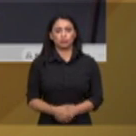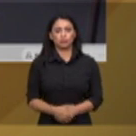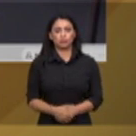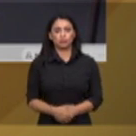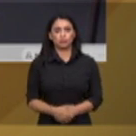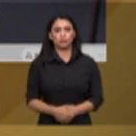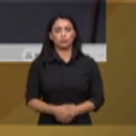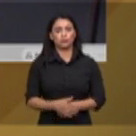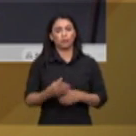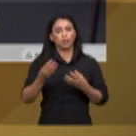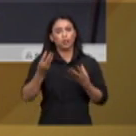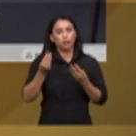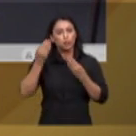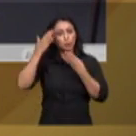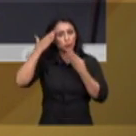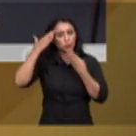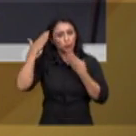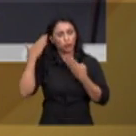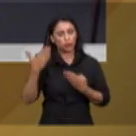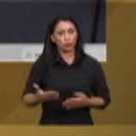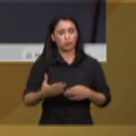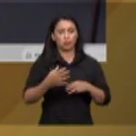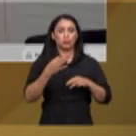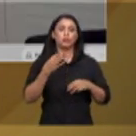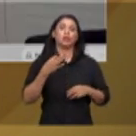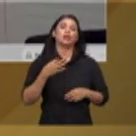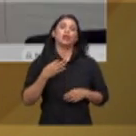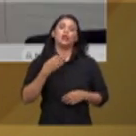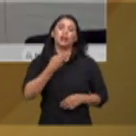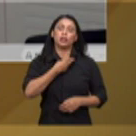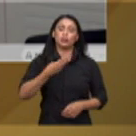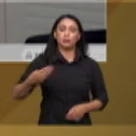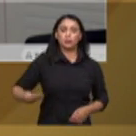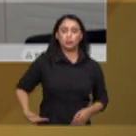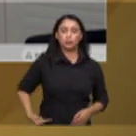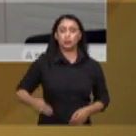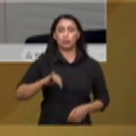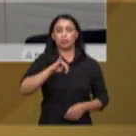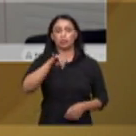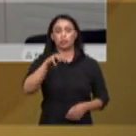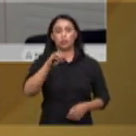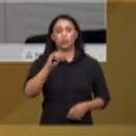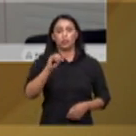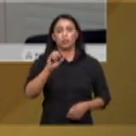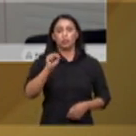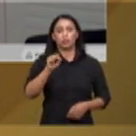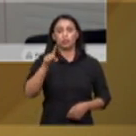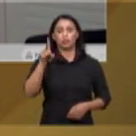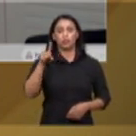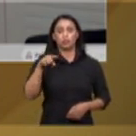Muito obrigado, ministro José Levy, pela sua sustentação